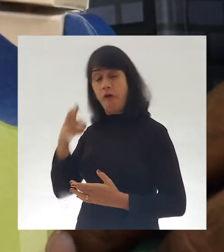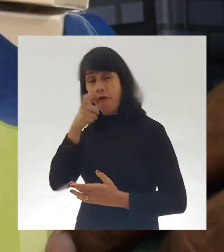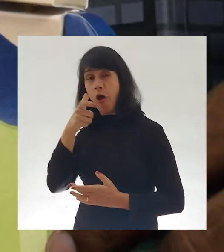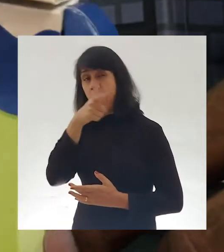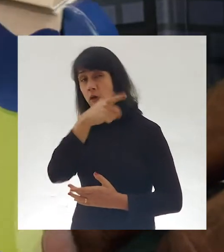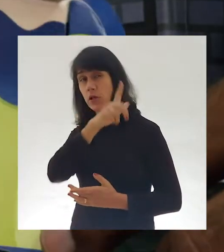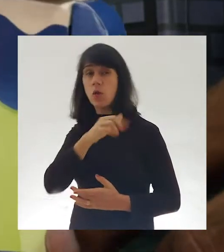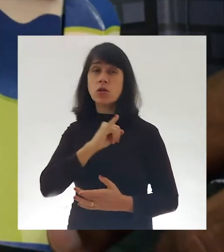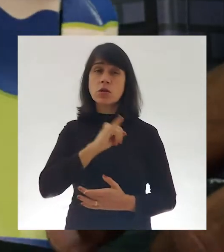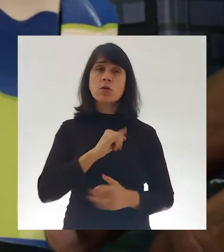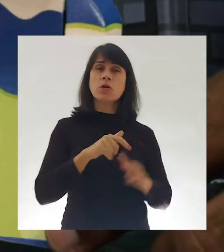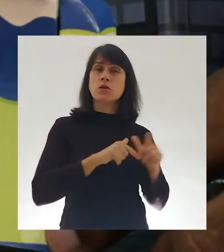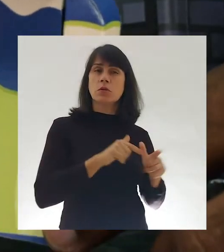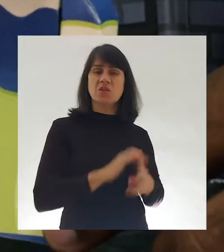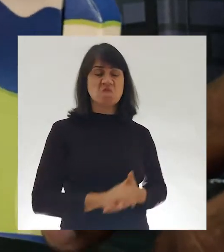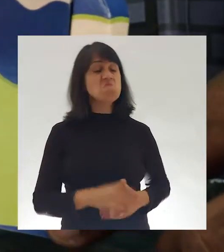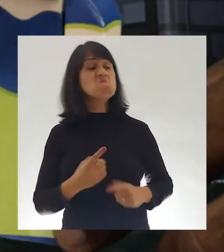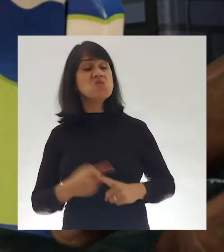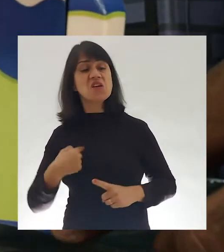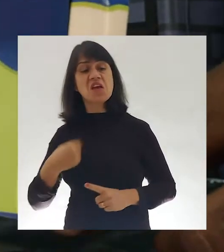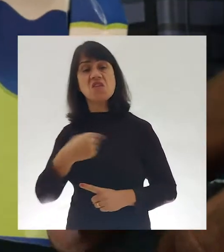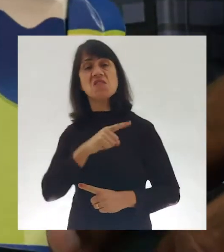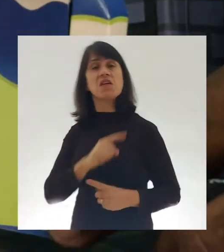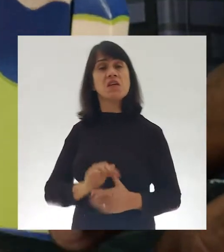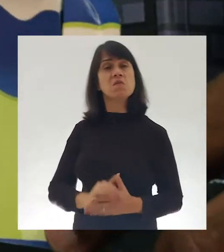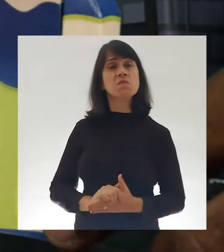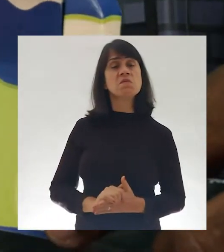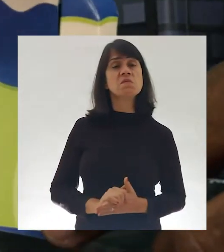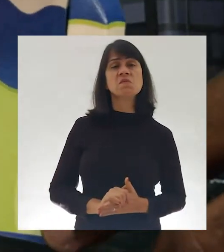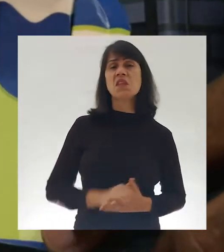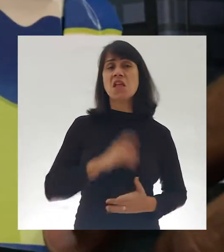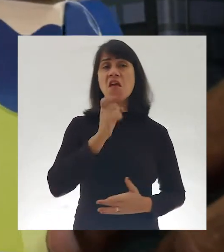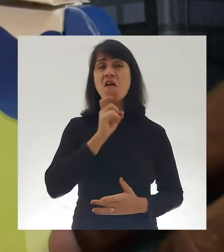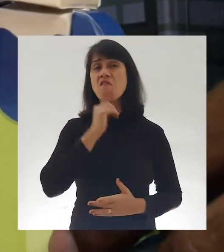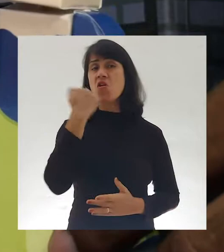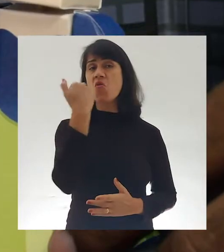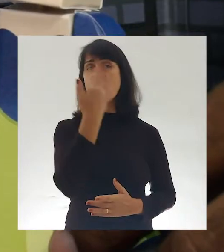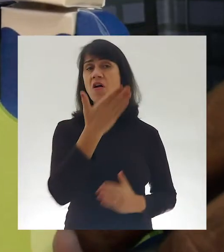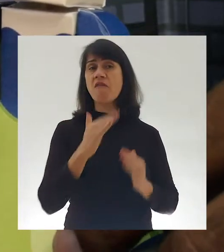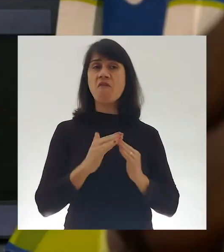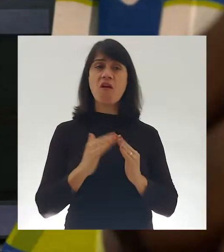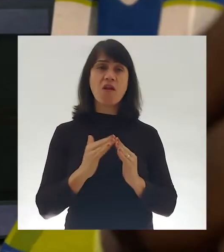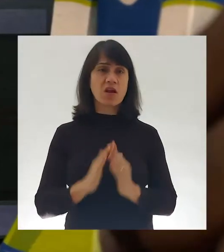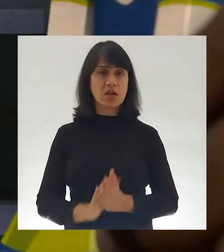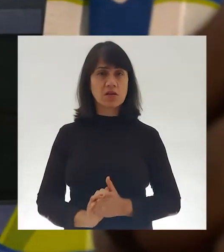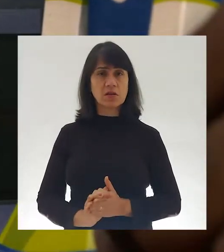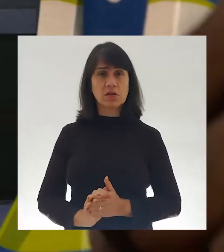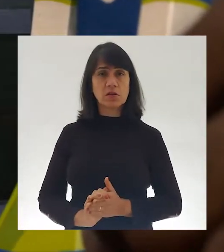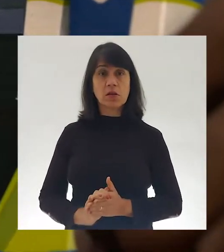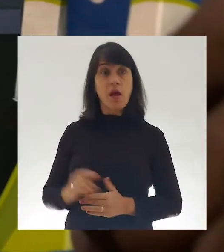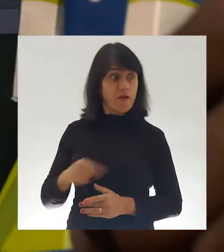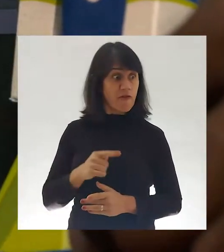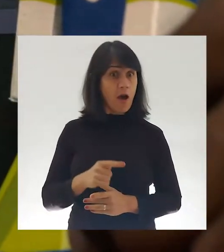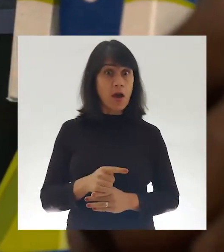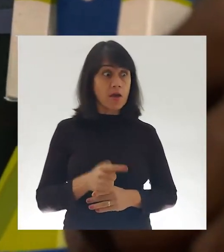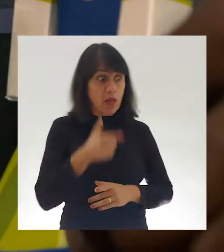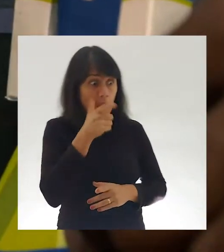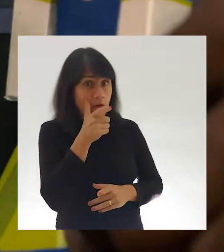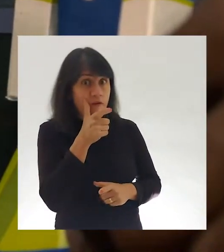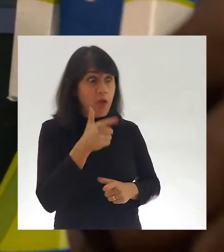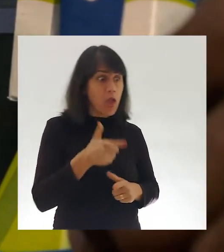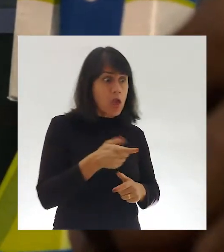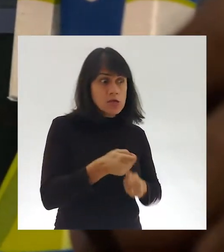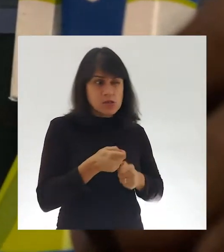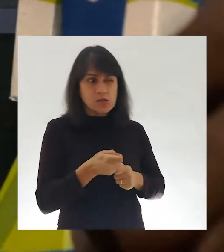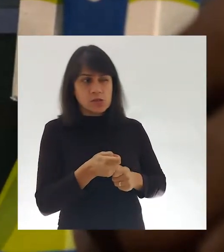irmã está trabalhando. Por que eu tenho que fazer isso? Está muito frio lá fora. Pois, se não tratarmos Beatriz na